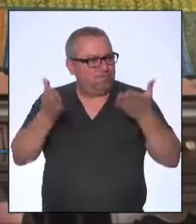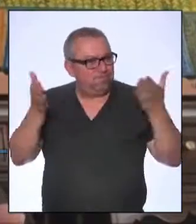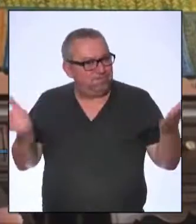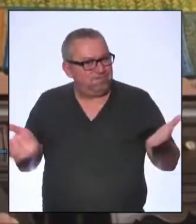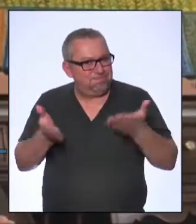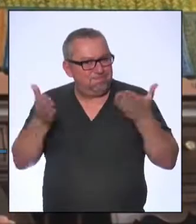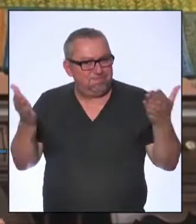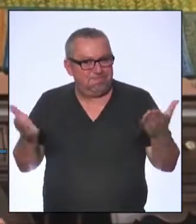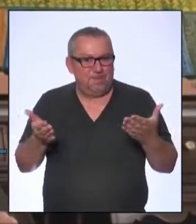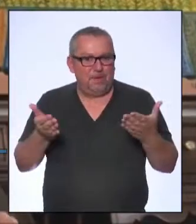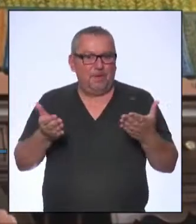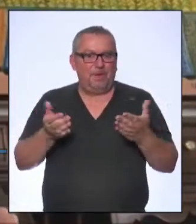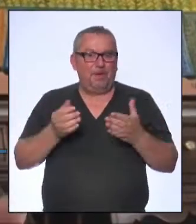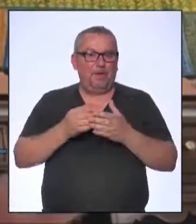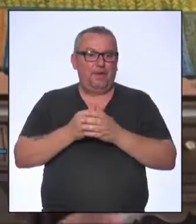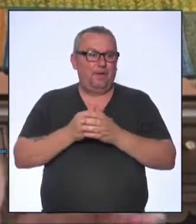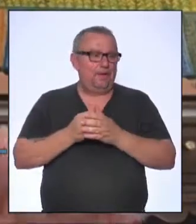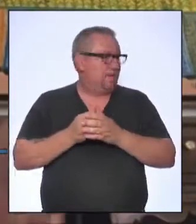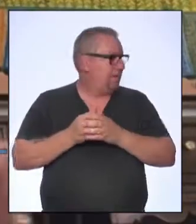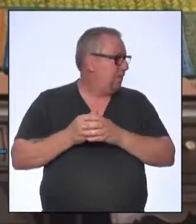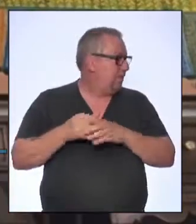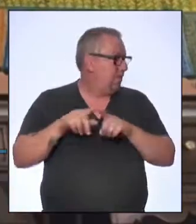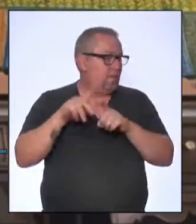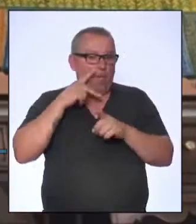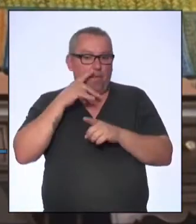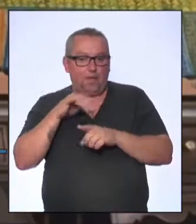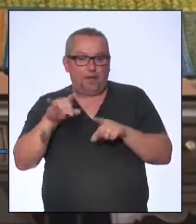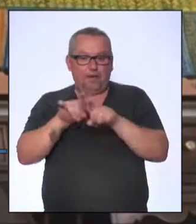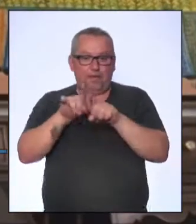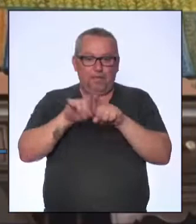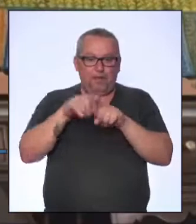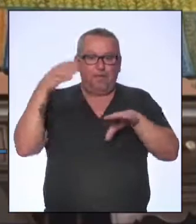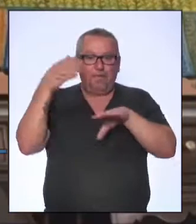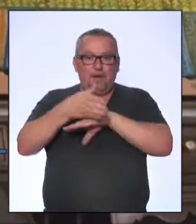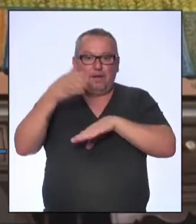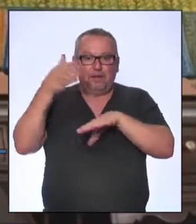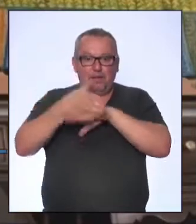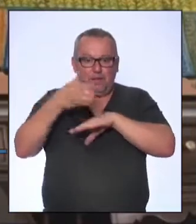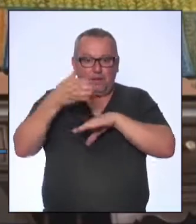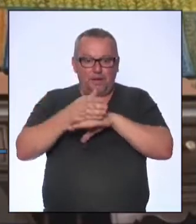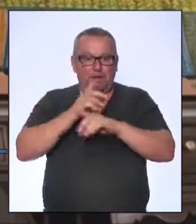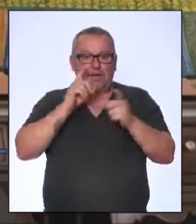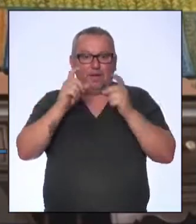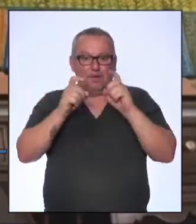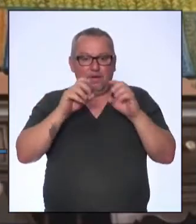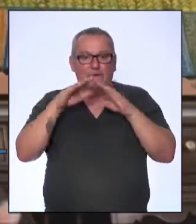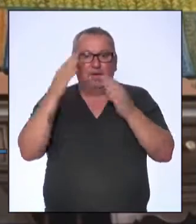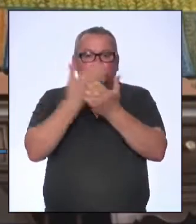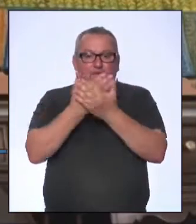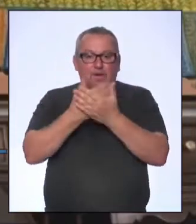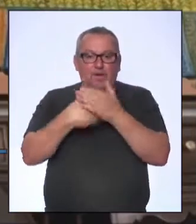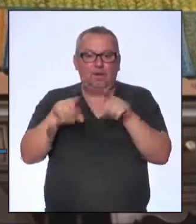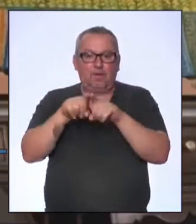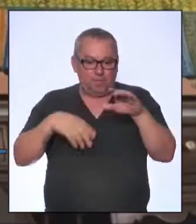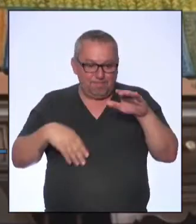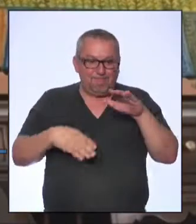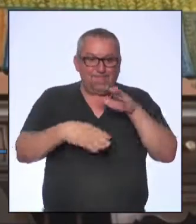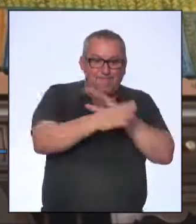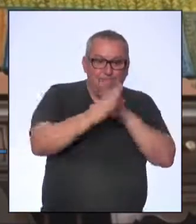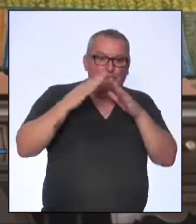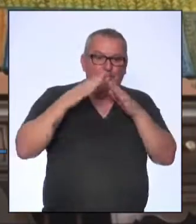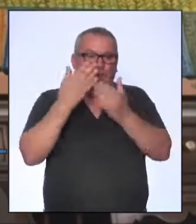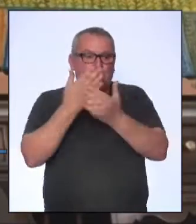muito os pais a participarem das reuniões nas escolas, de irem para as